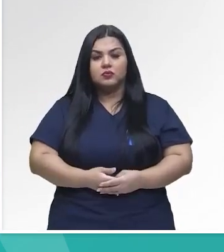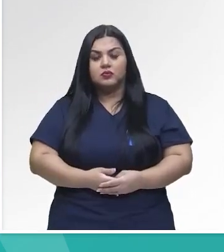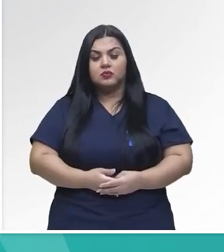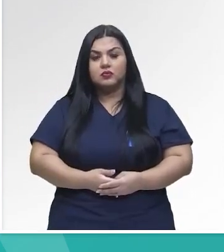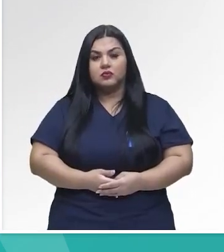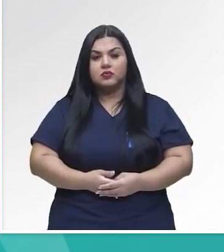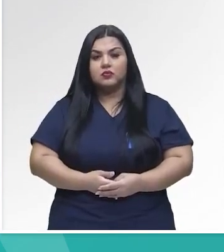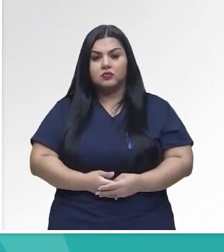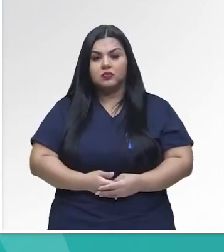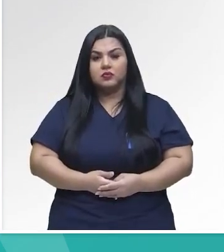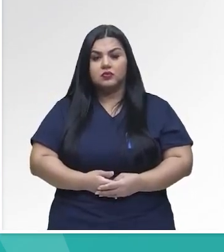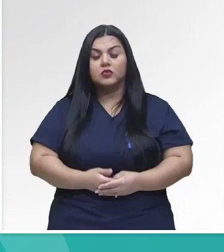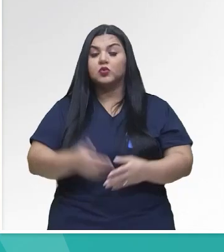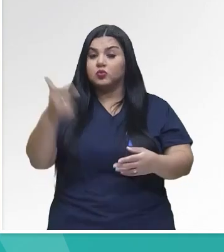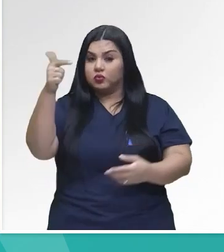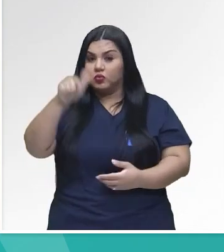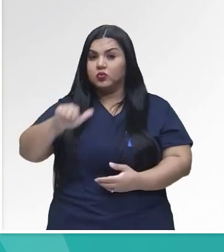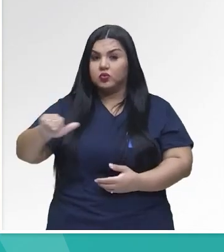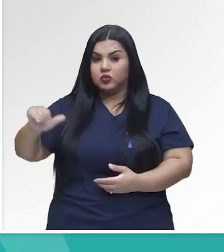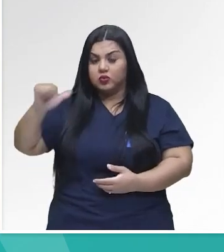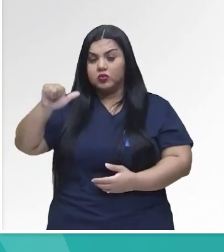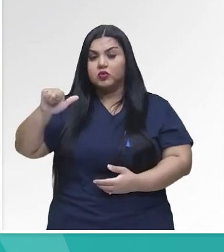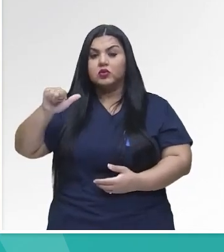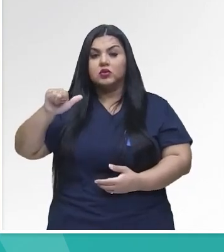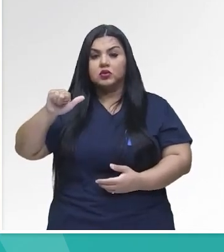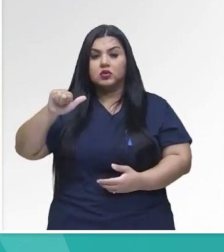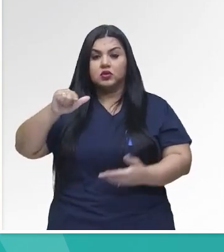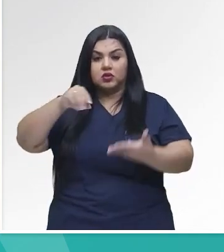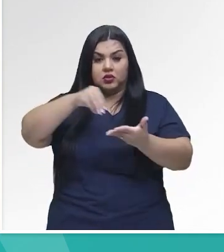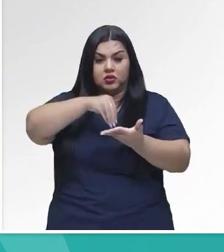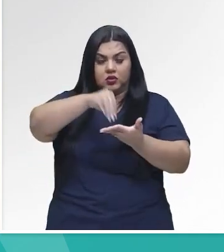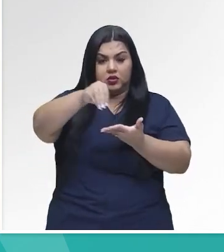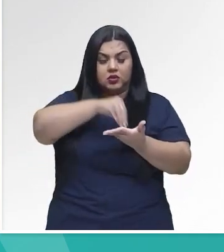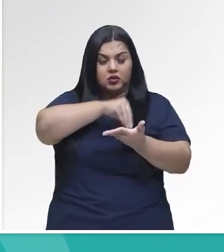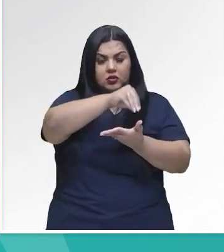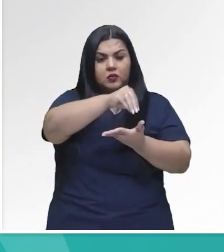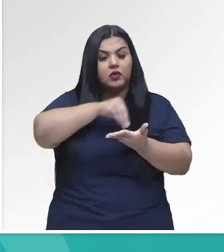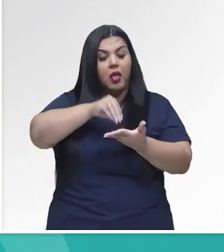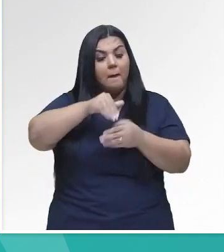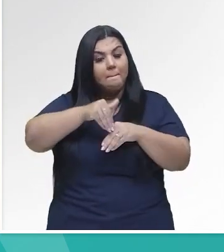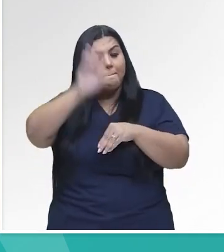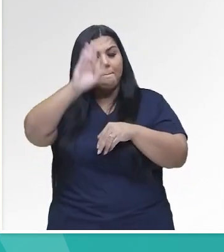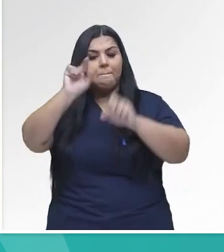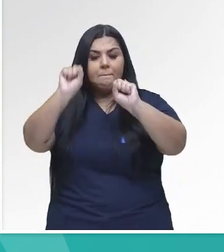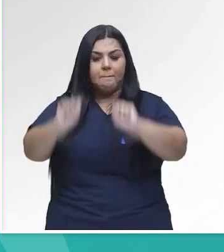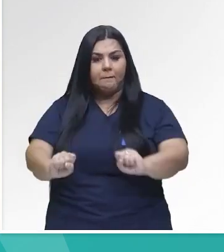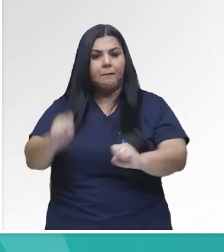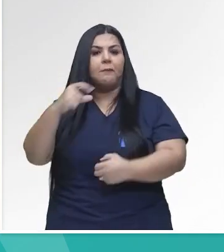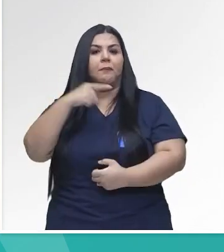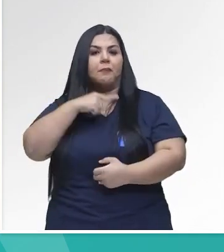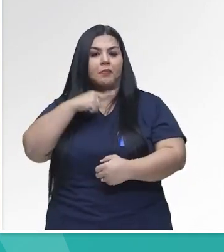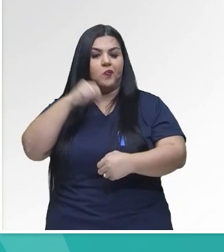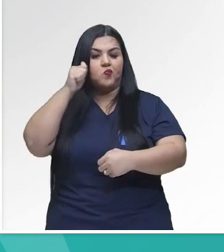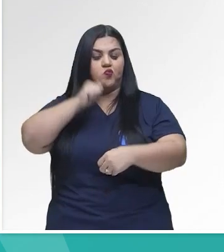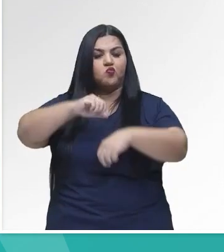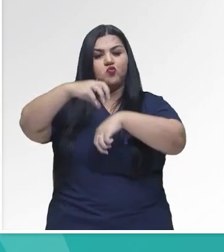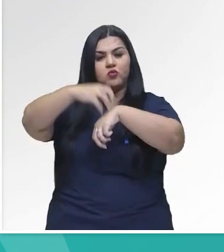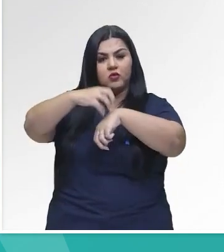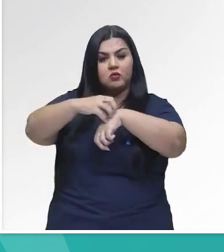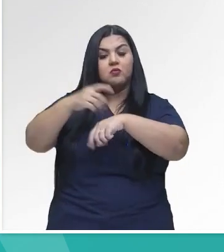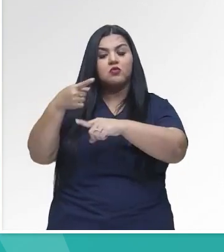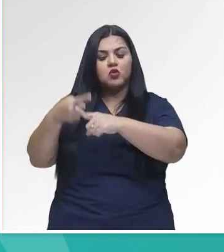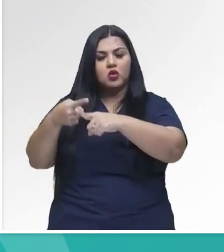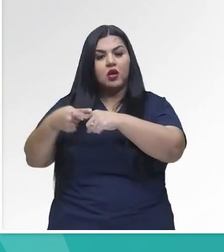Muito bem. Repetindo, as damas, a dama é a peça mais poderosa do xadrez. Por quê?